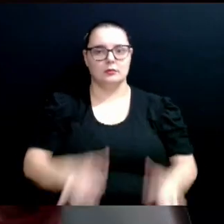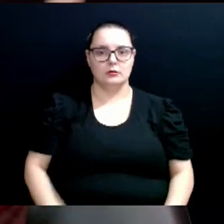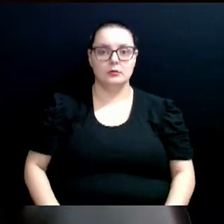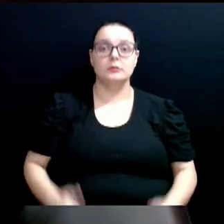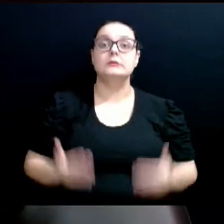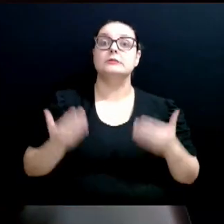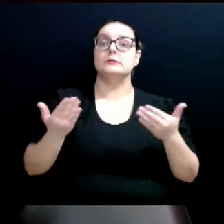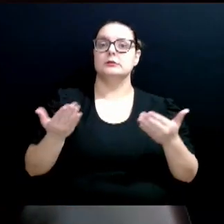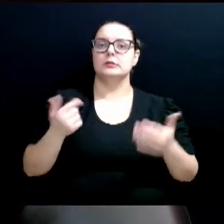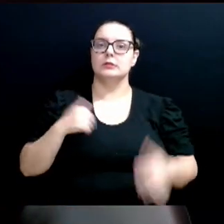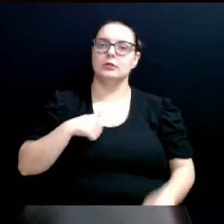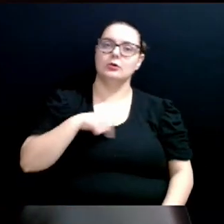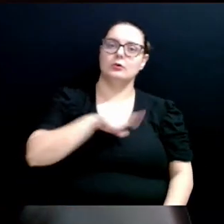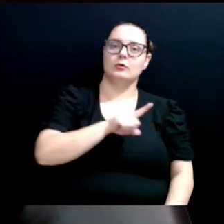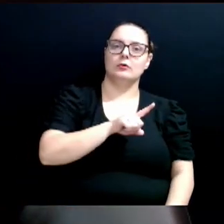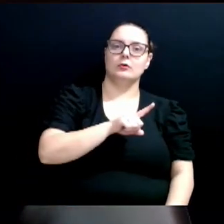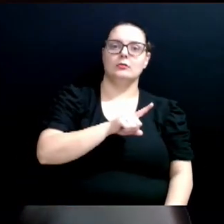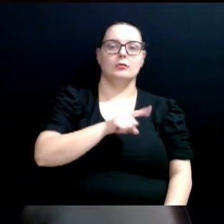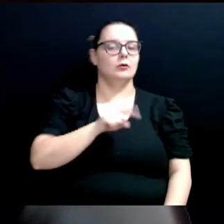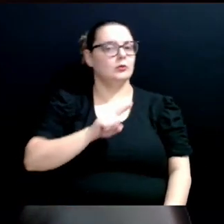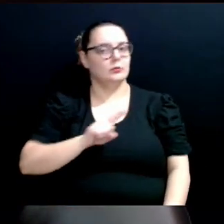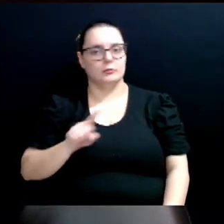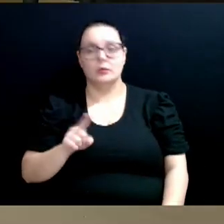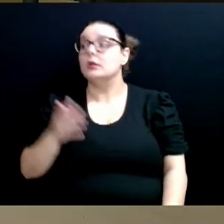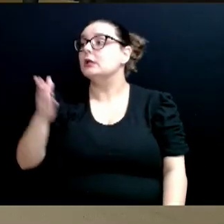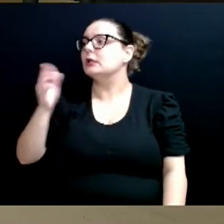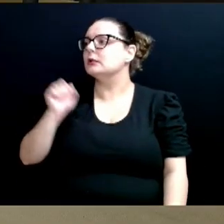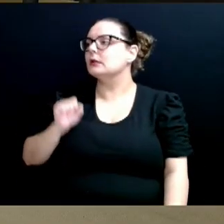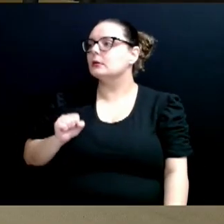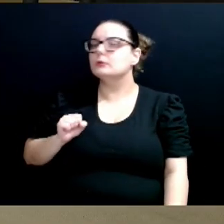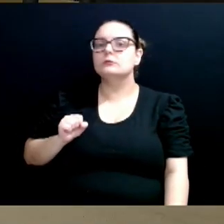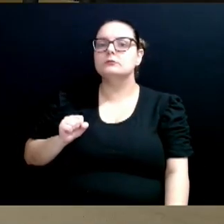vou ou eu não vou? Então.